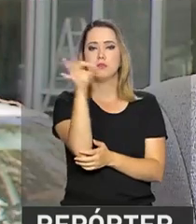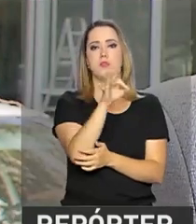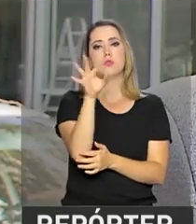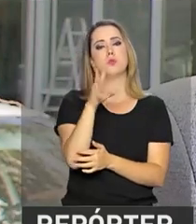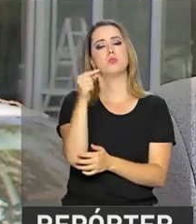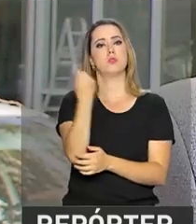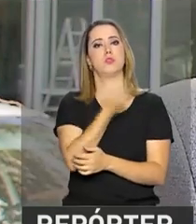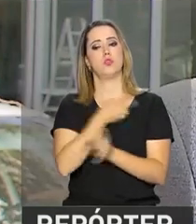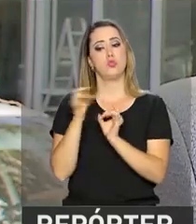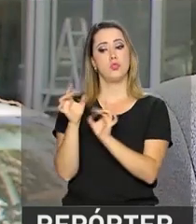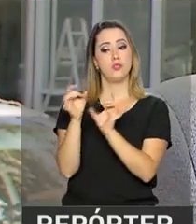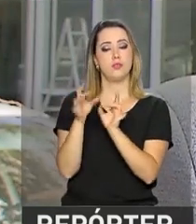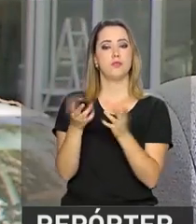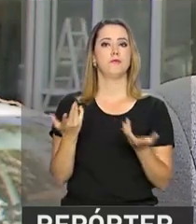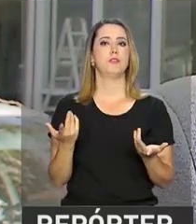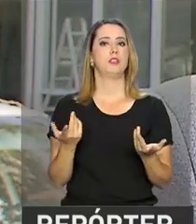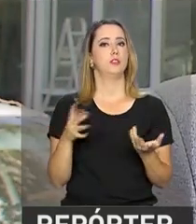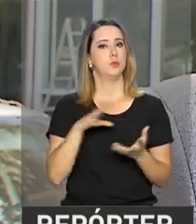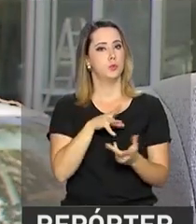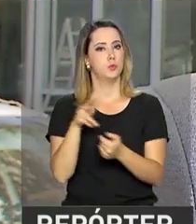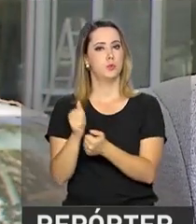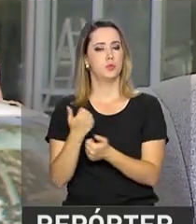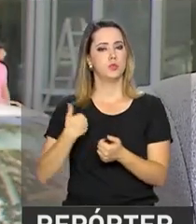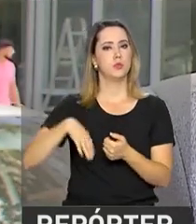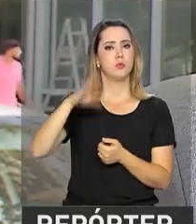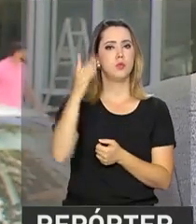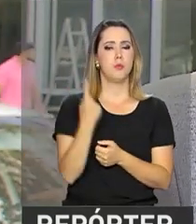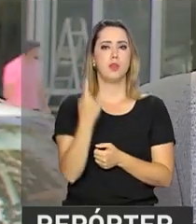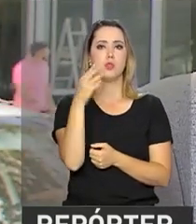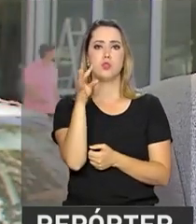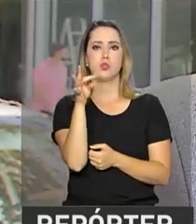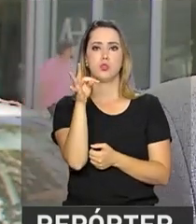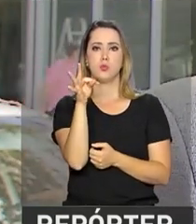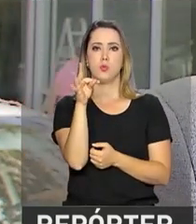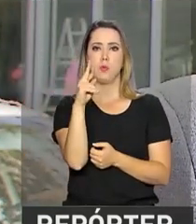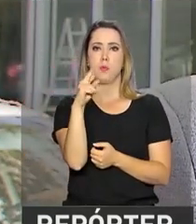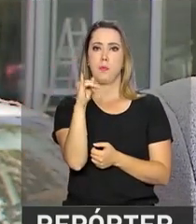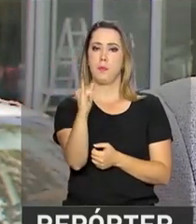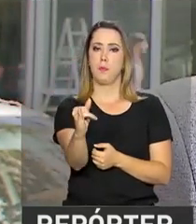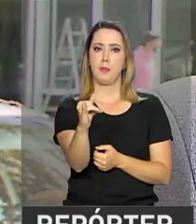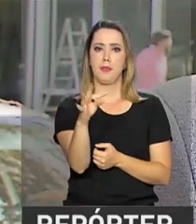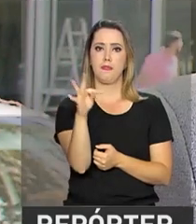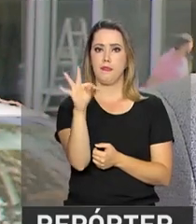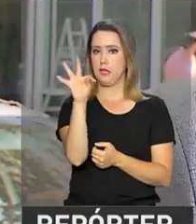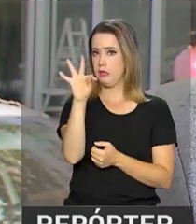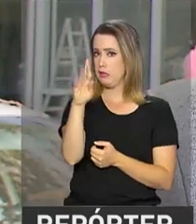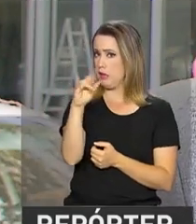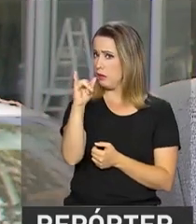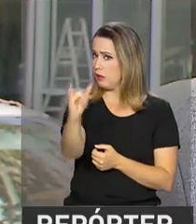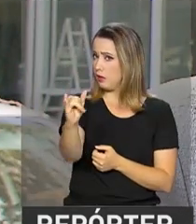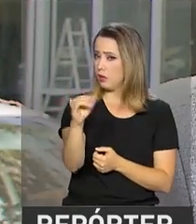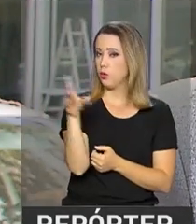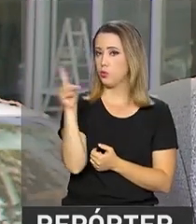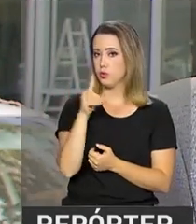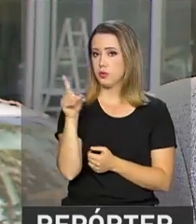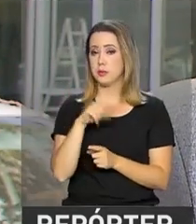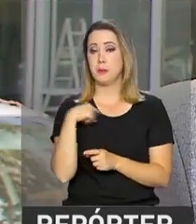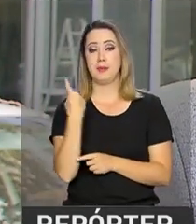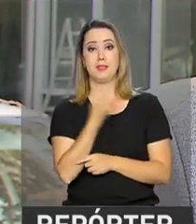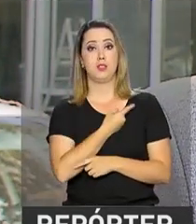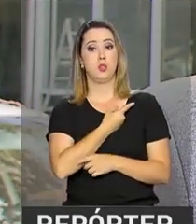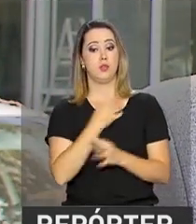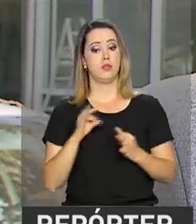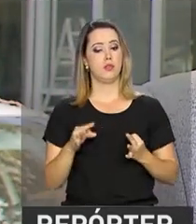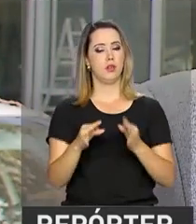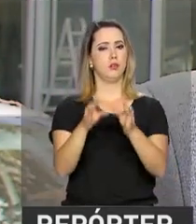todo o mercado internacional e movimentou mais de 1 trilhão de dólares mas com a nossa tecnologia uma das mais